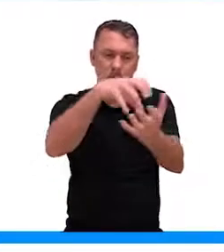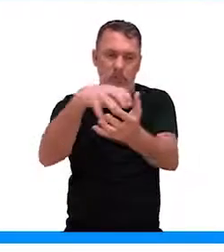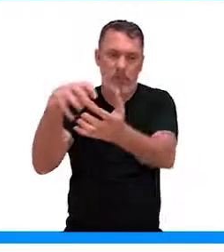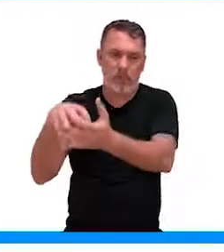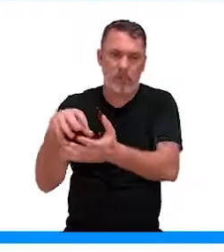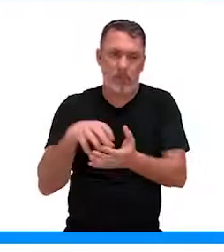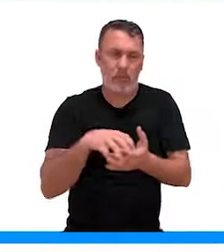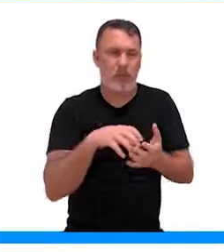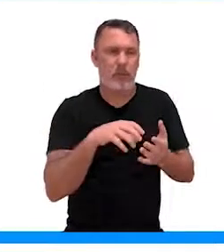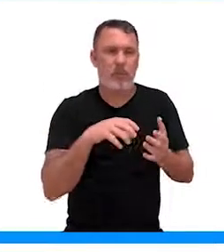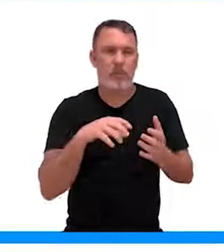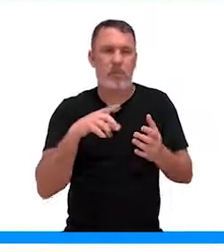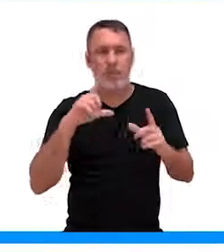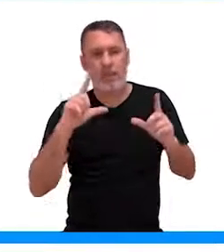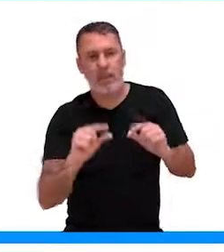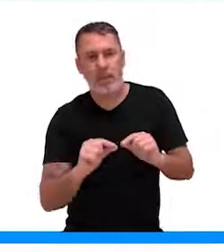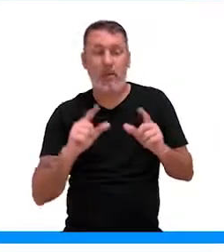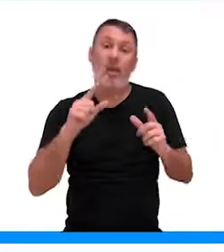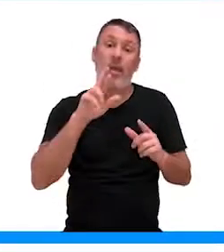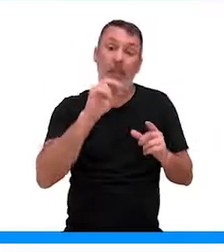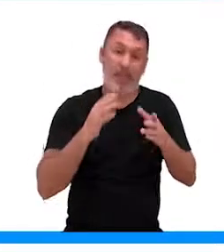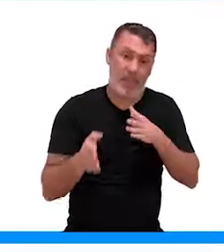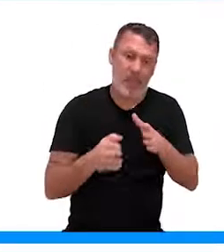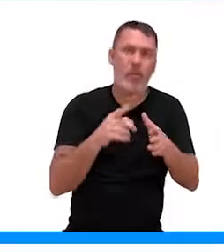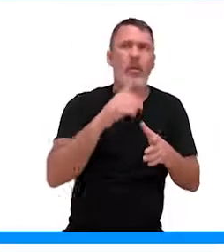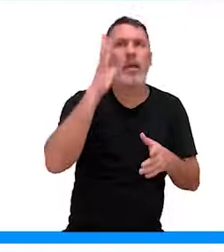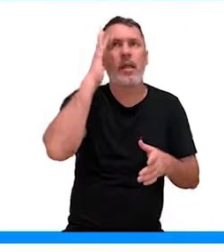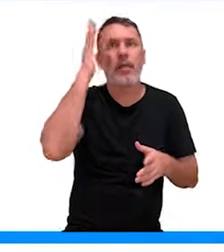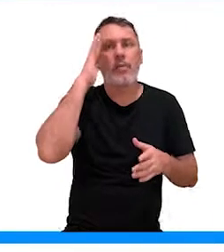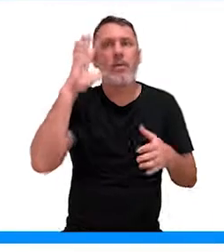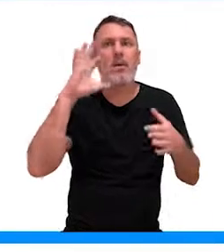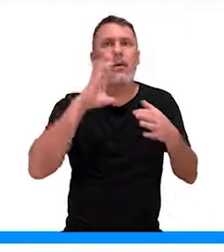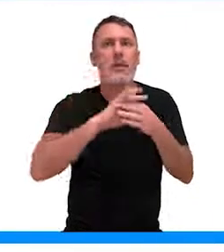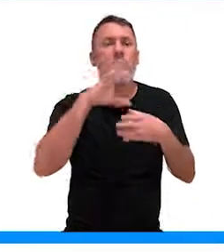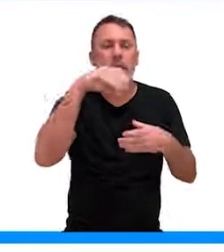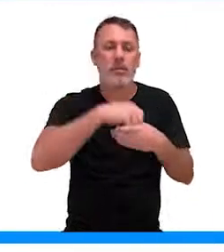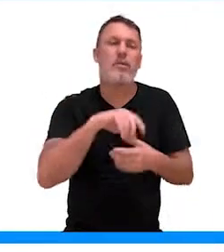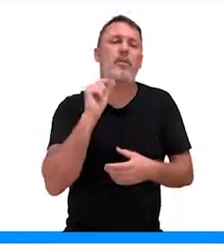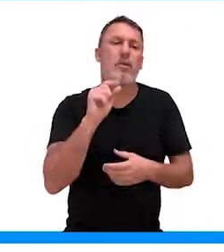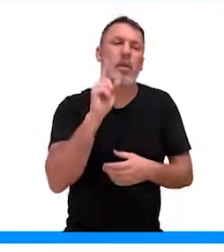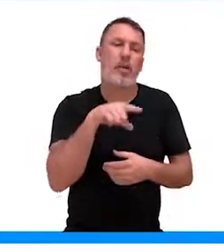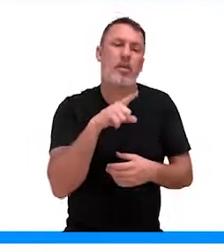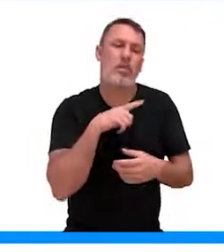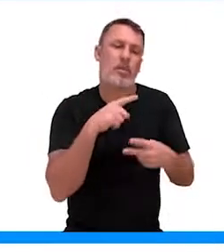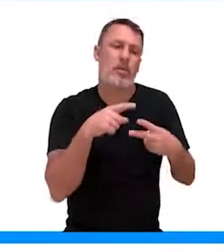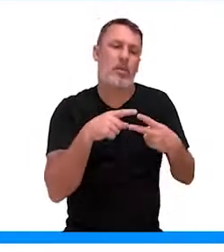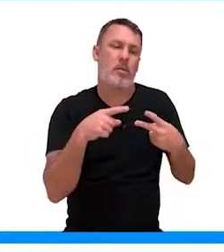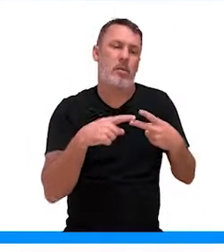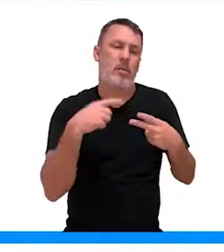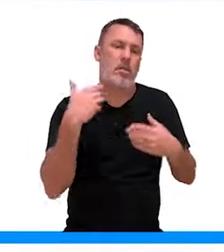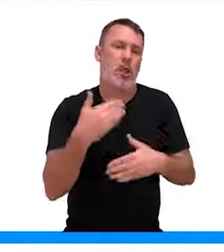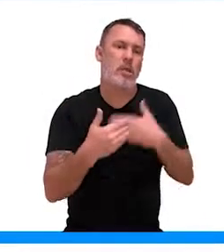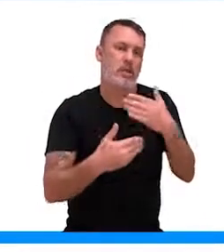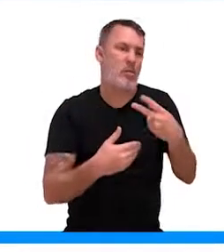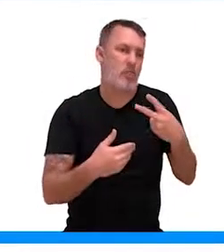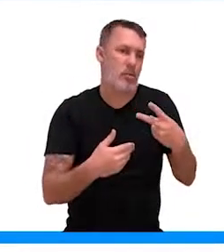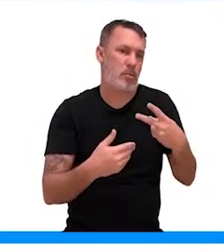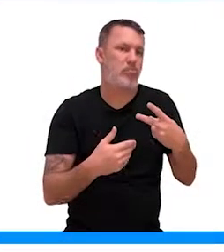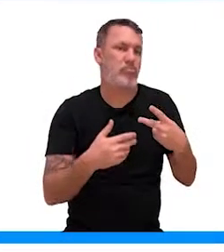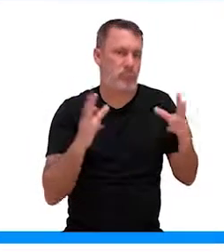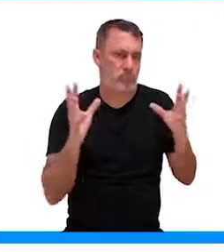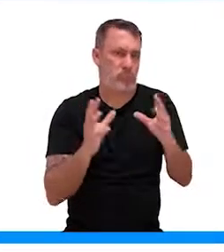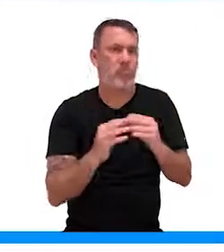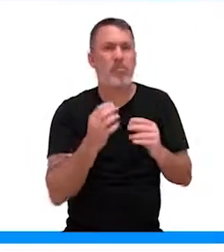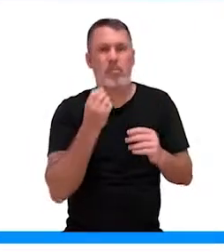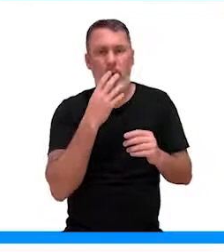naquele ponto. Então, a formação dos rios ela remete a esses dois processos. Tudo bem? Vale